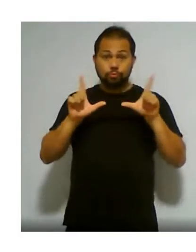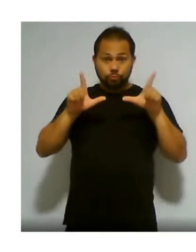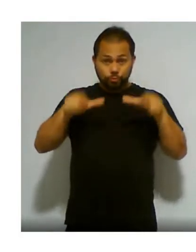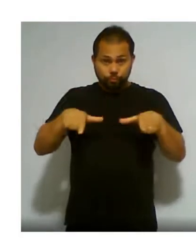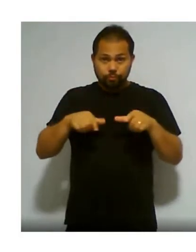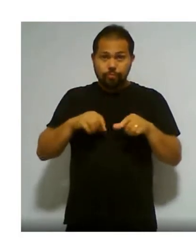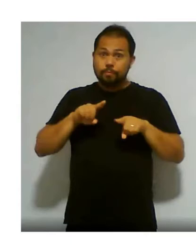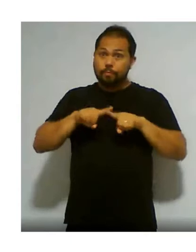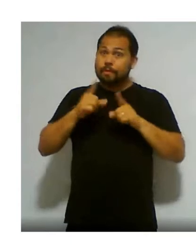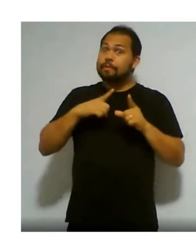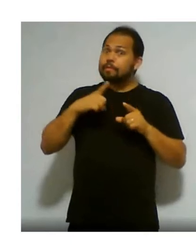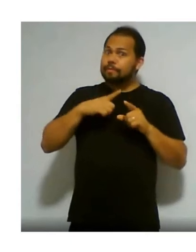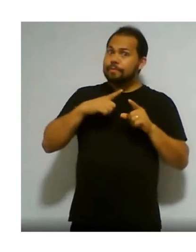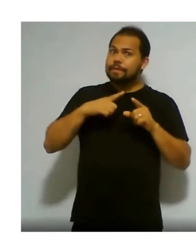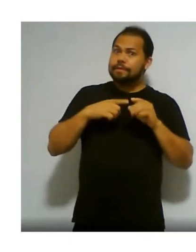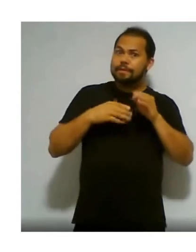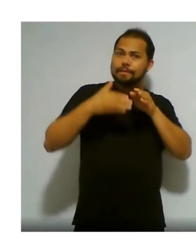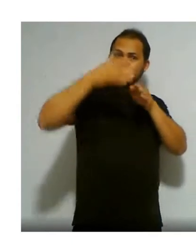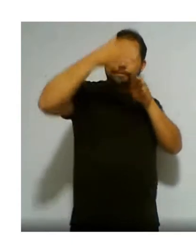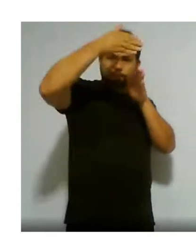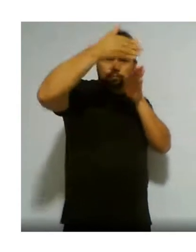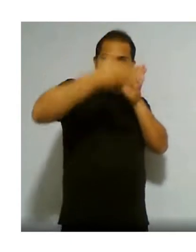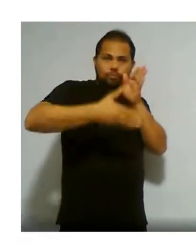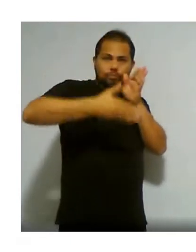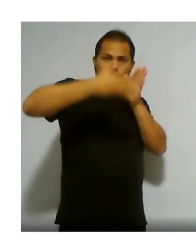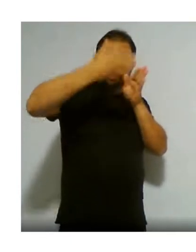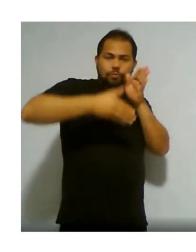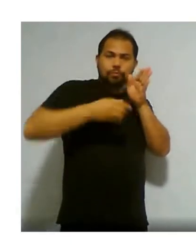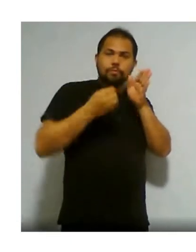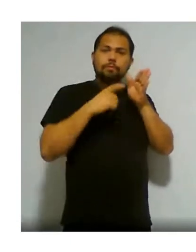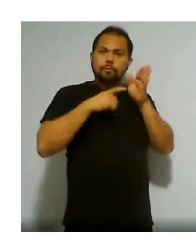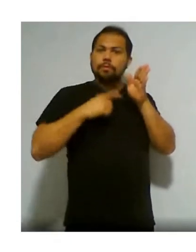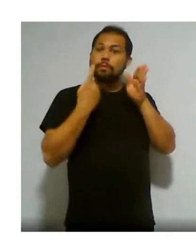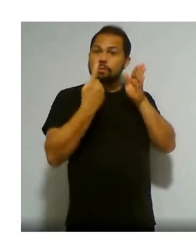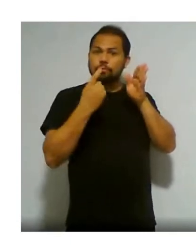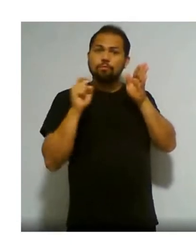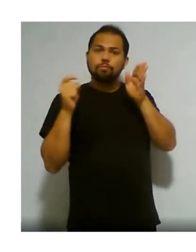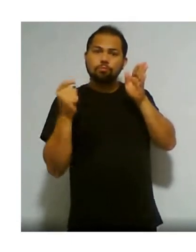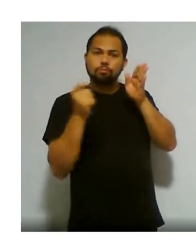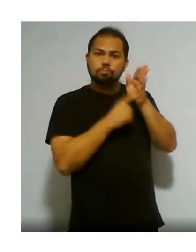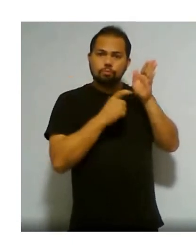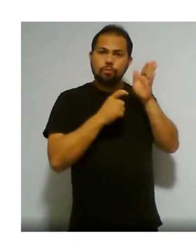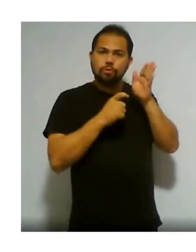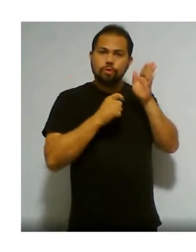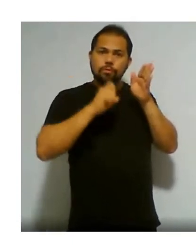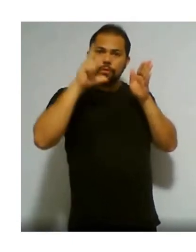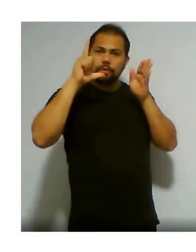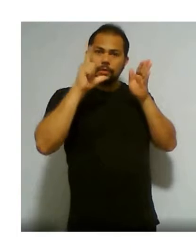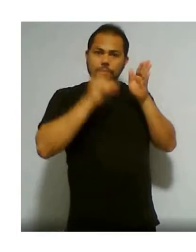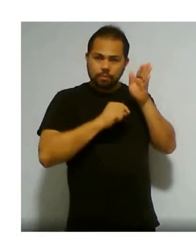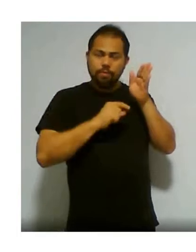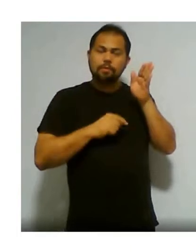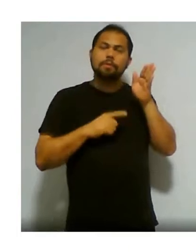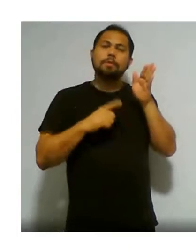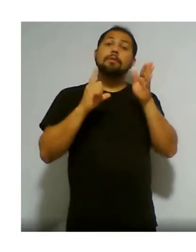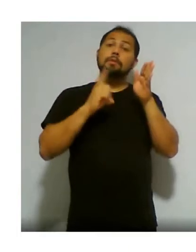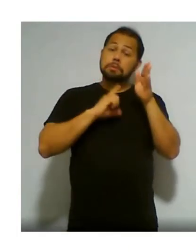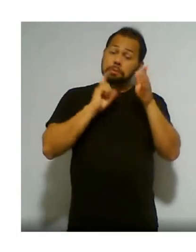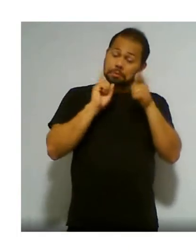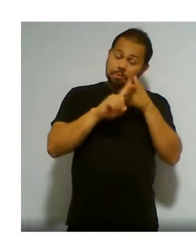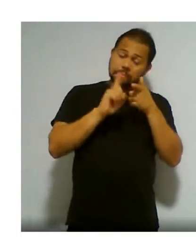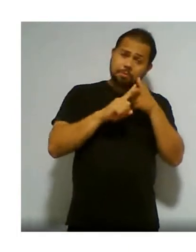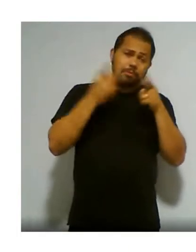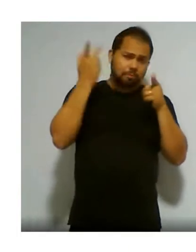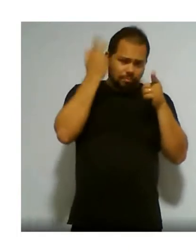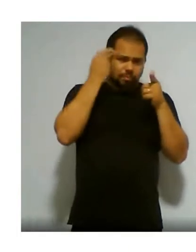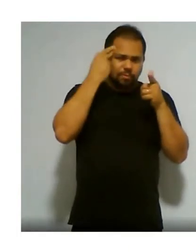pelo menos um botão liga e desliga. E já é comum que você encontre algumas portas USB,